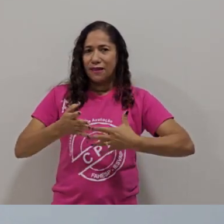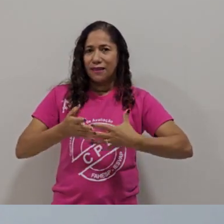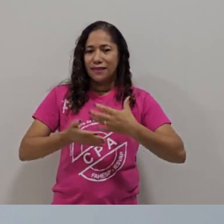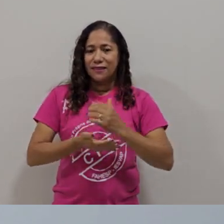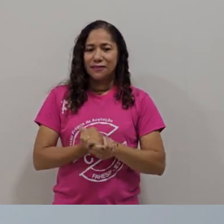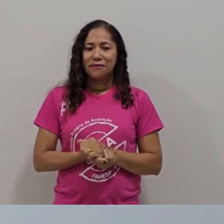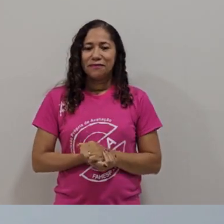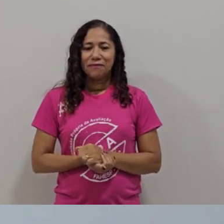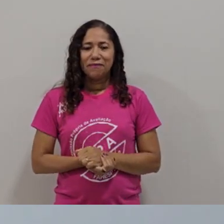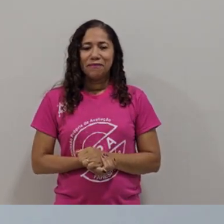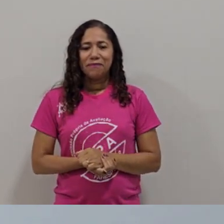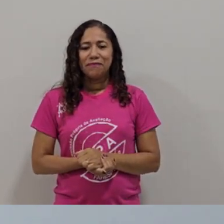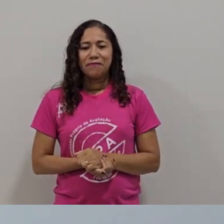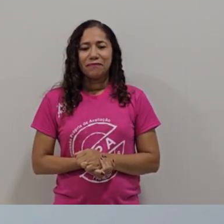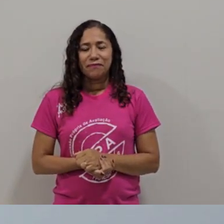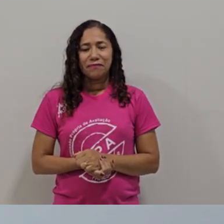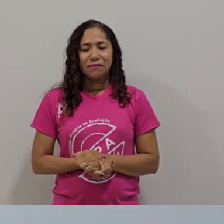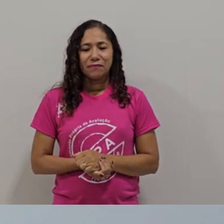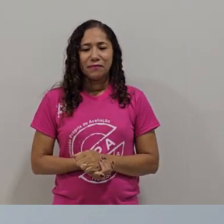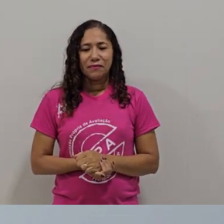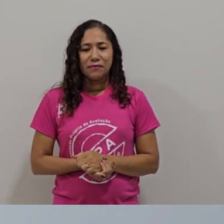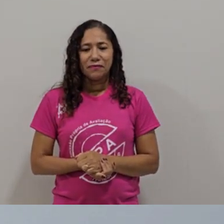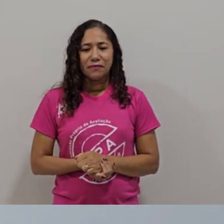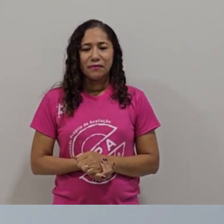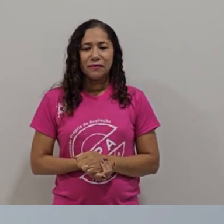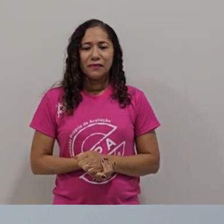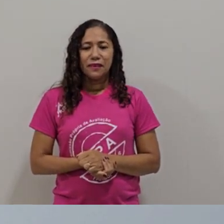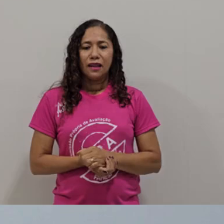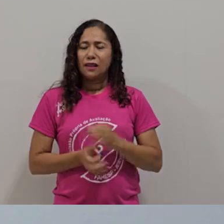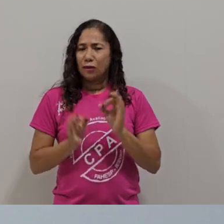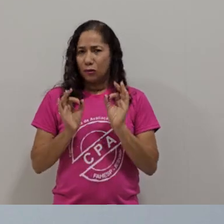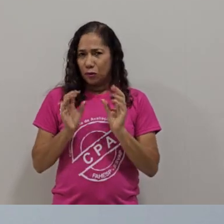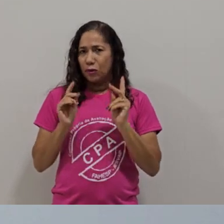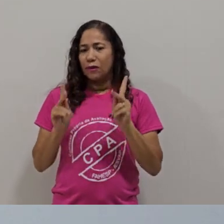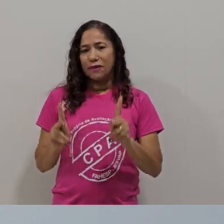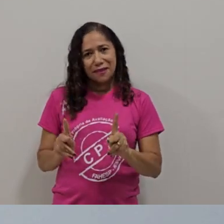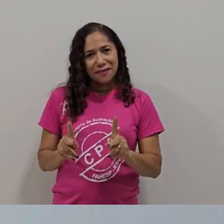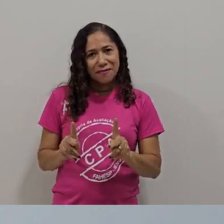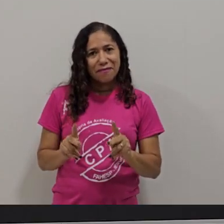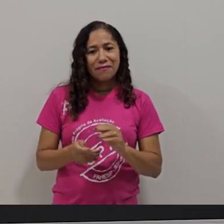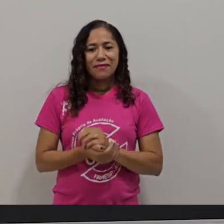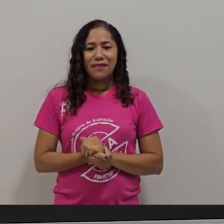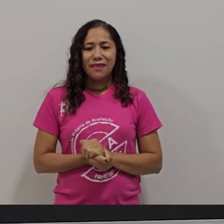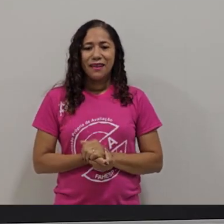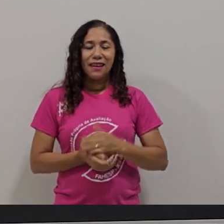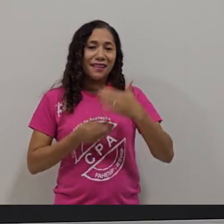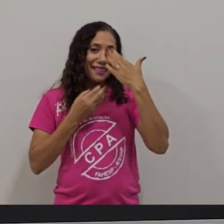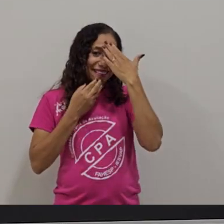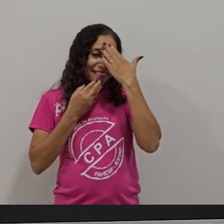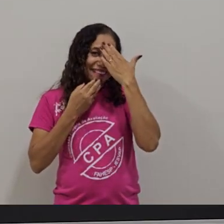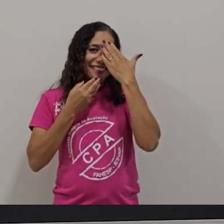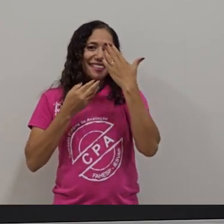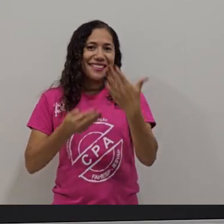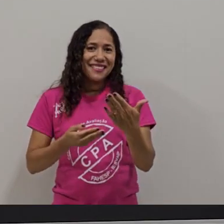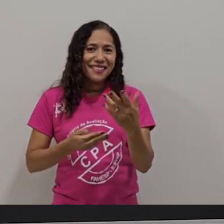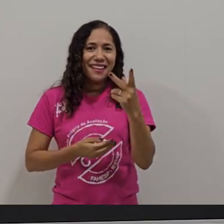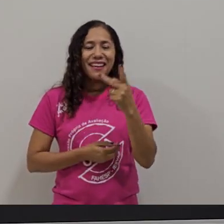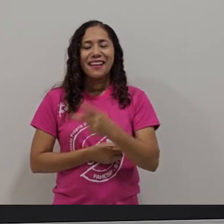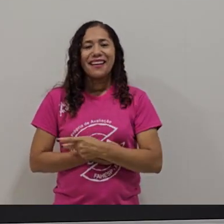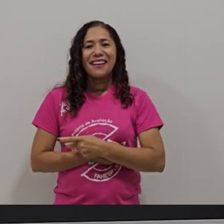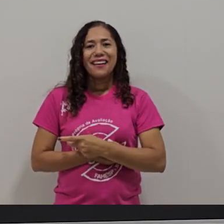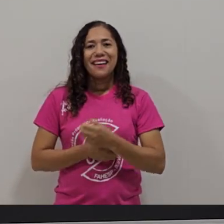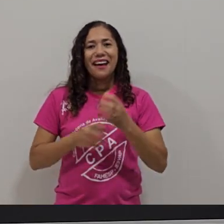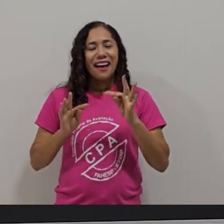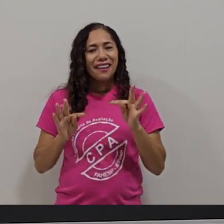Davi? Tá tudo bem? Tranquilo. Bem, vocês têm mais alguma coisa que vocês querem dizer? Tá tudo ok? Abordamos tudo. Eu só agradecer aí o